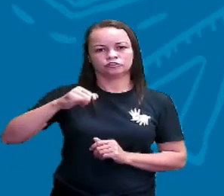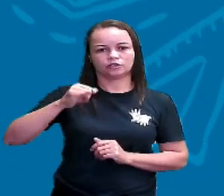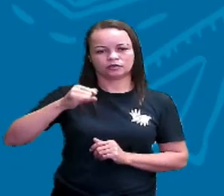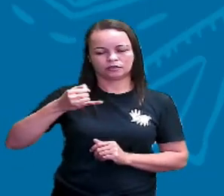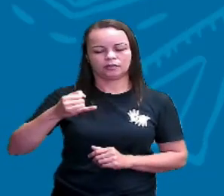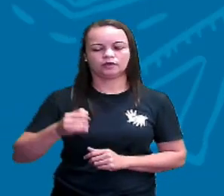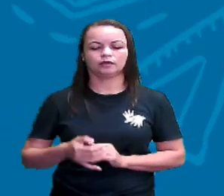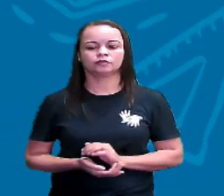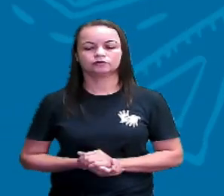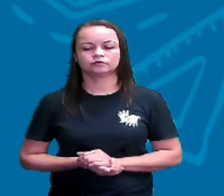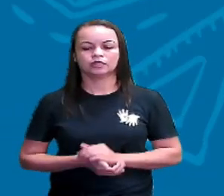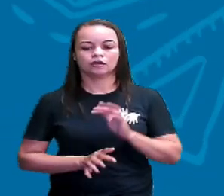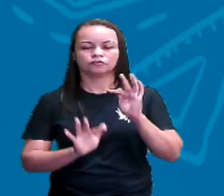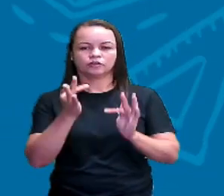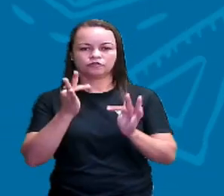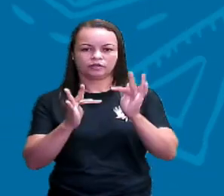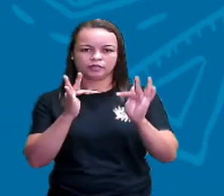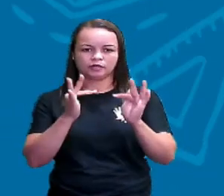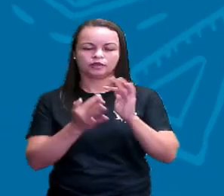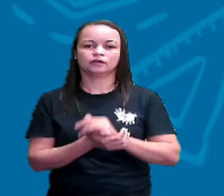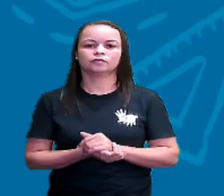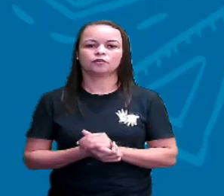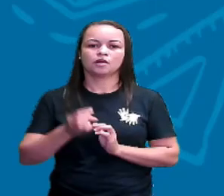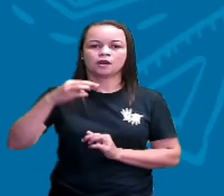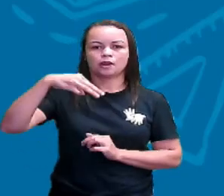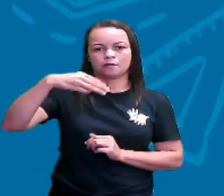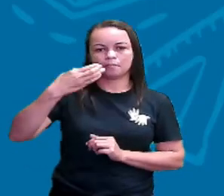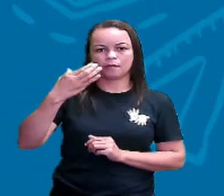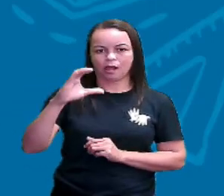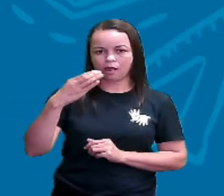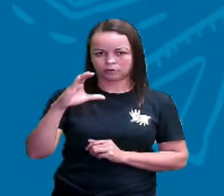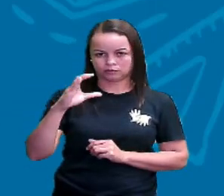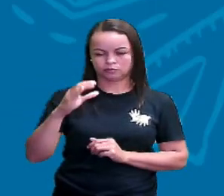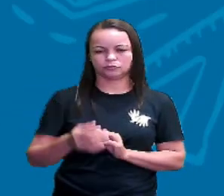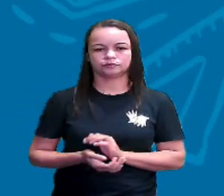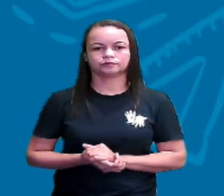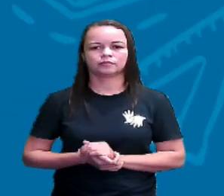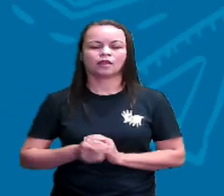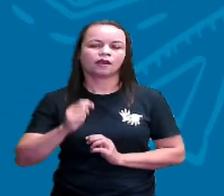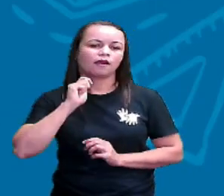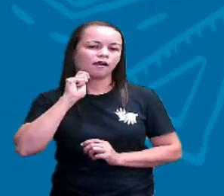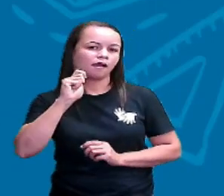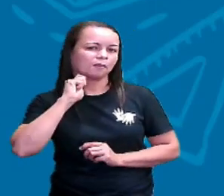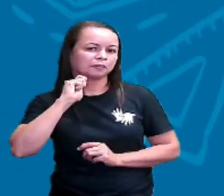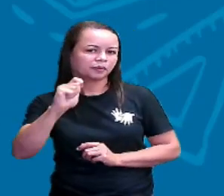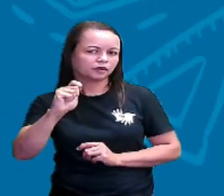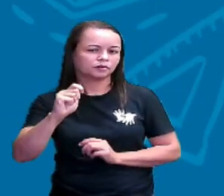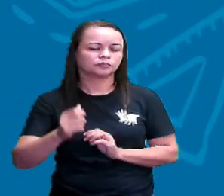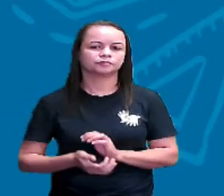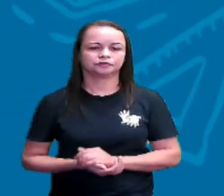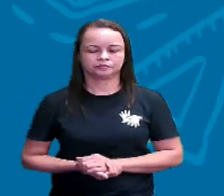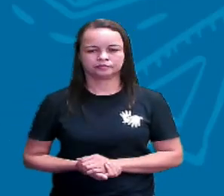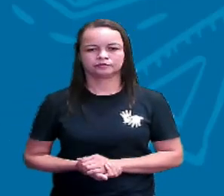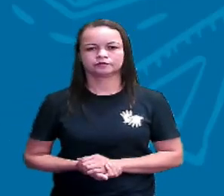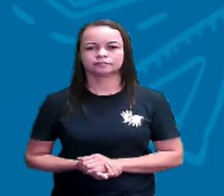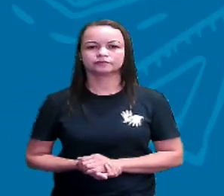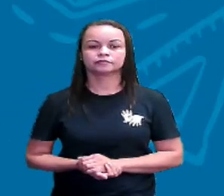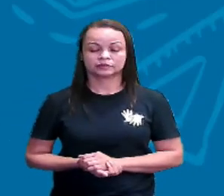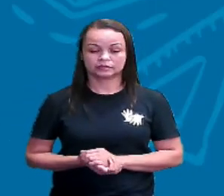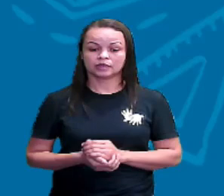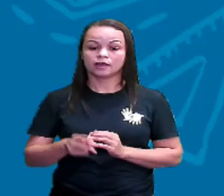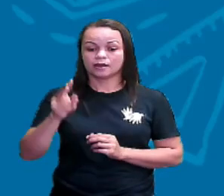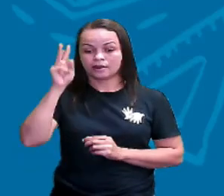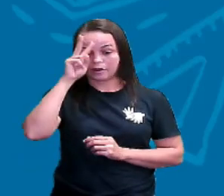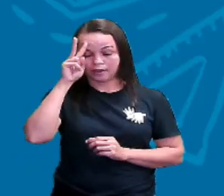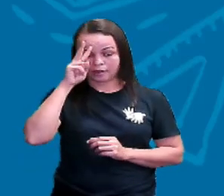é fevereiro. Março, que é março. Abril, que é abril. E aí